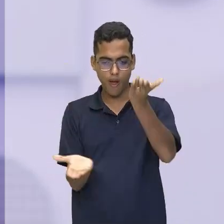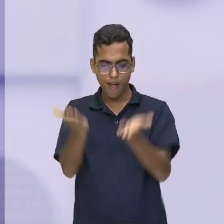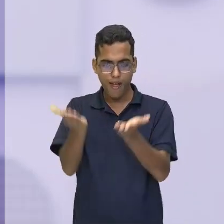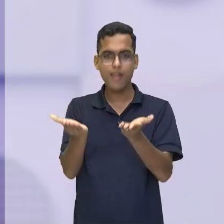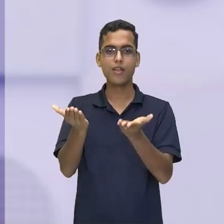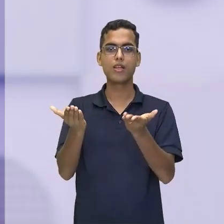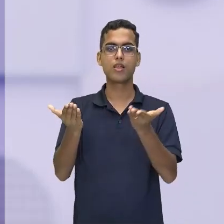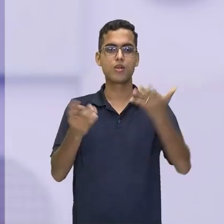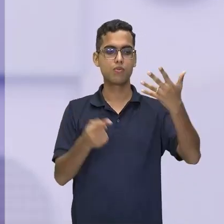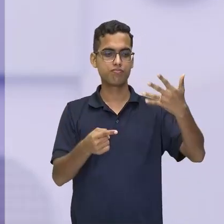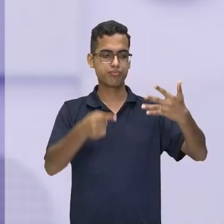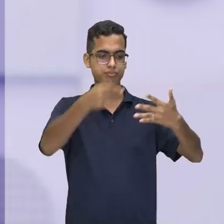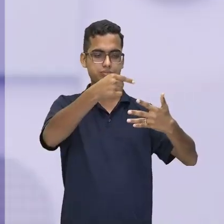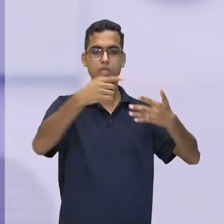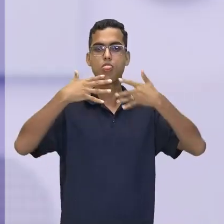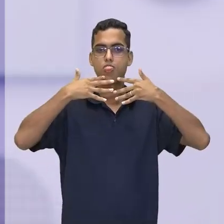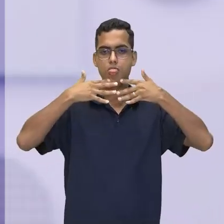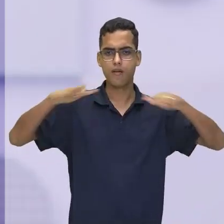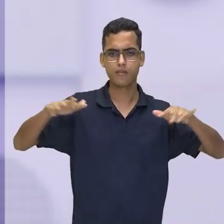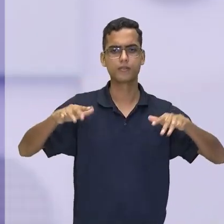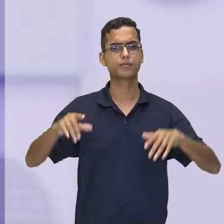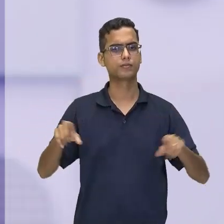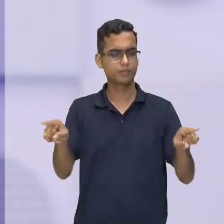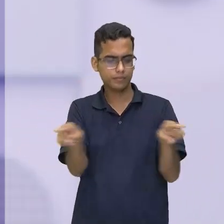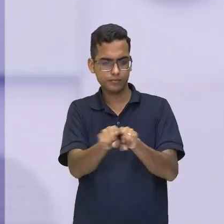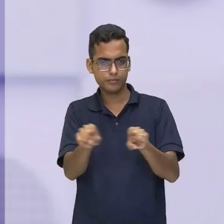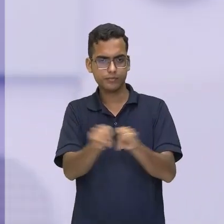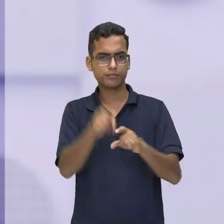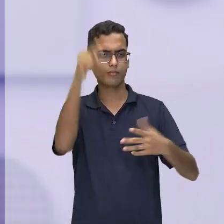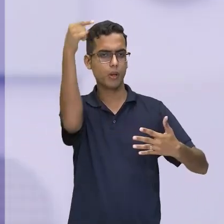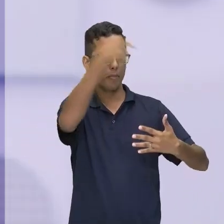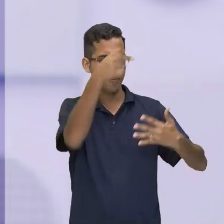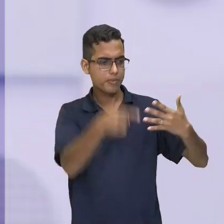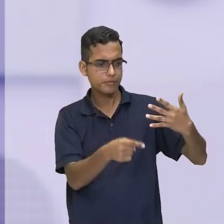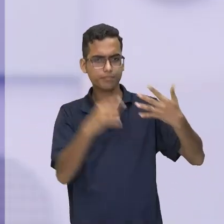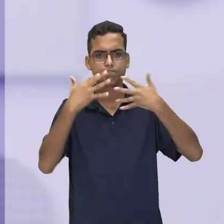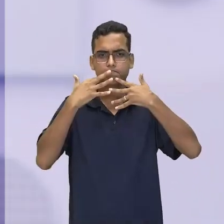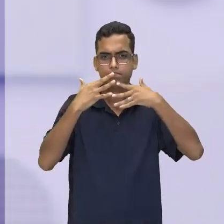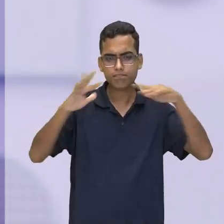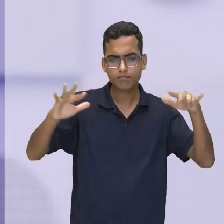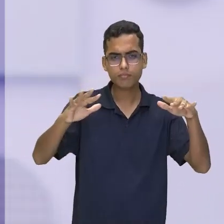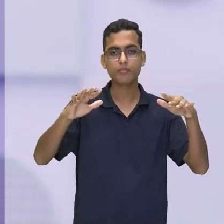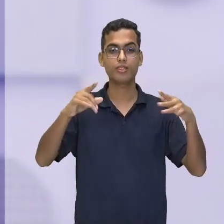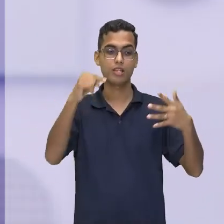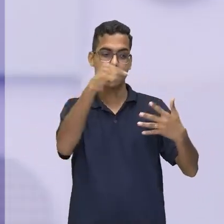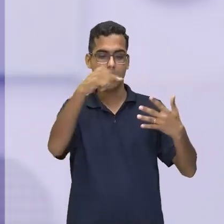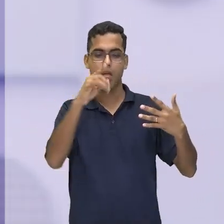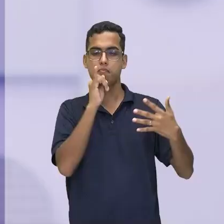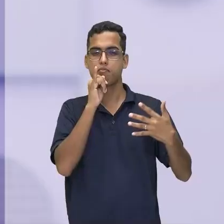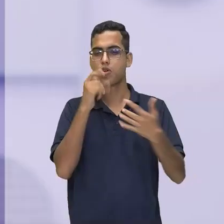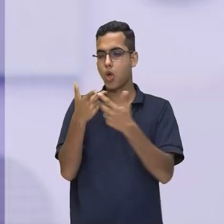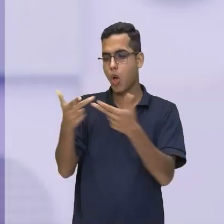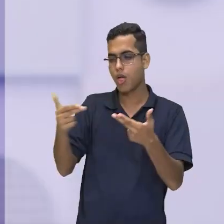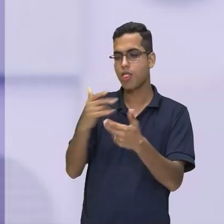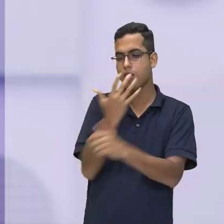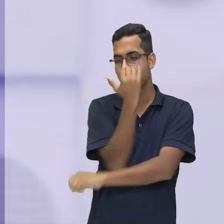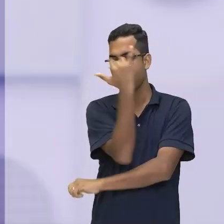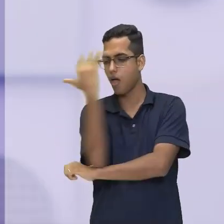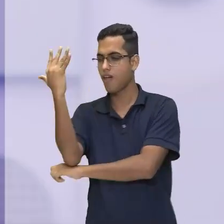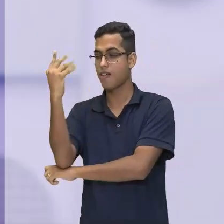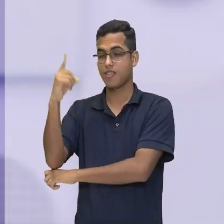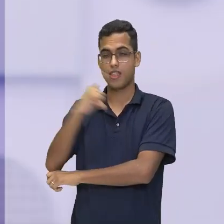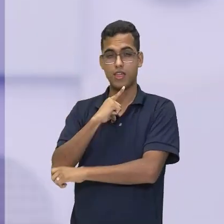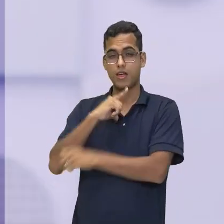da natureza. Quando esses elementos eles são comprometidos, se compromete